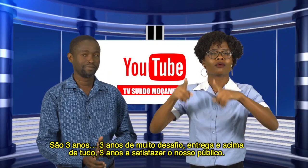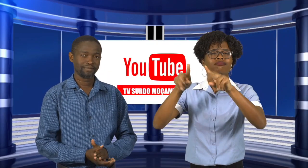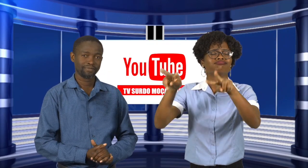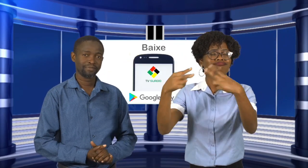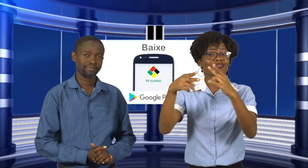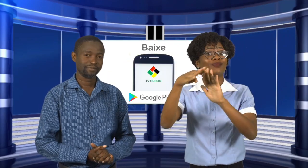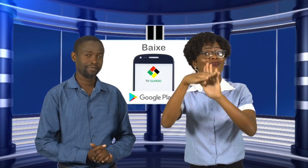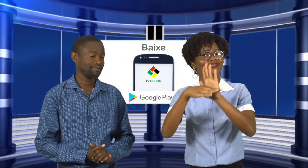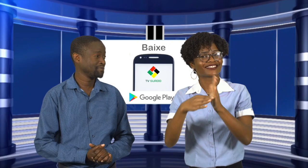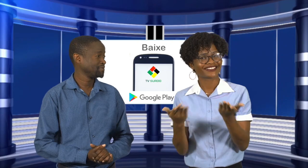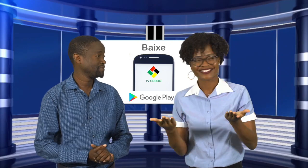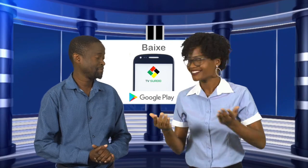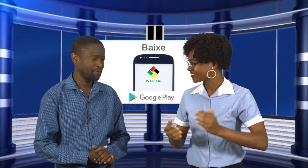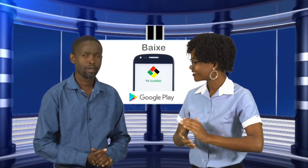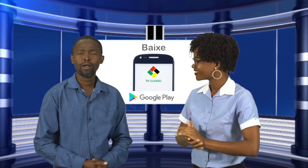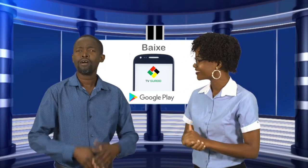público.